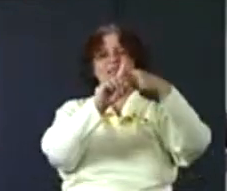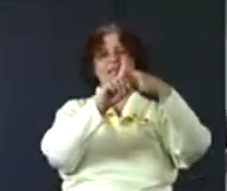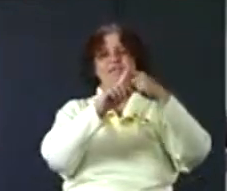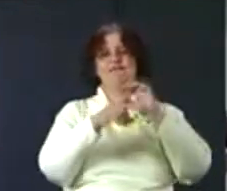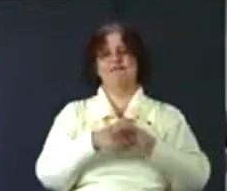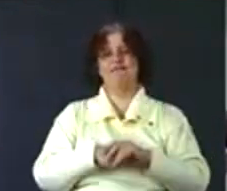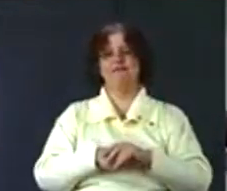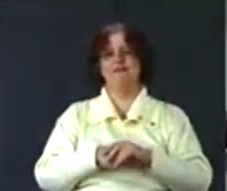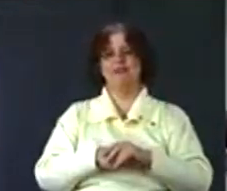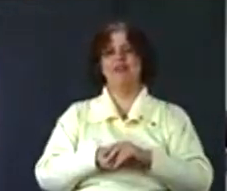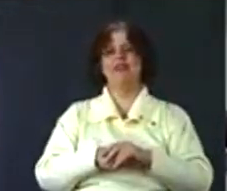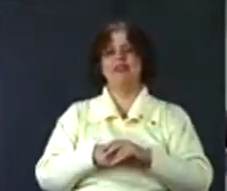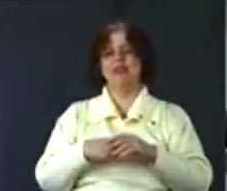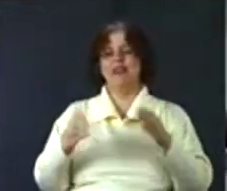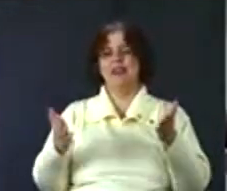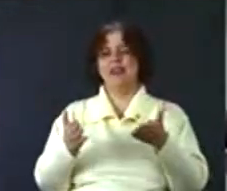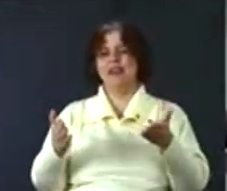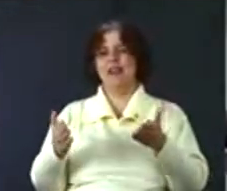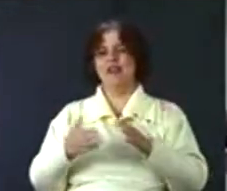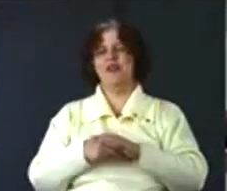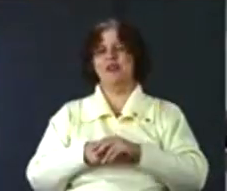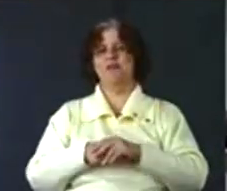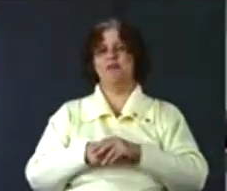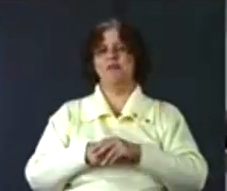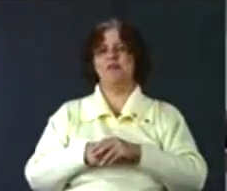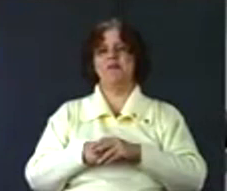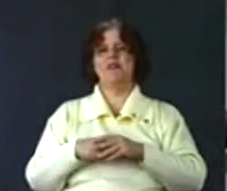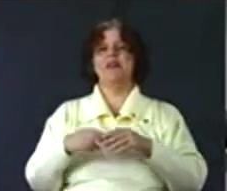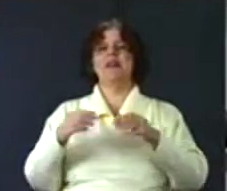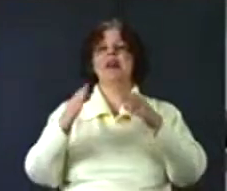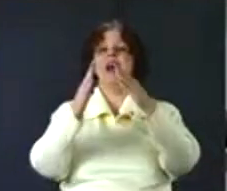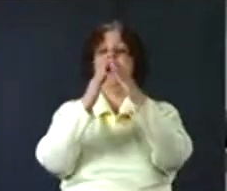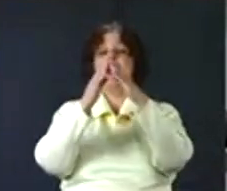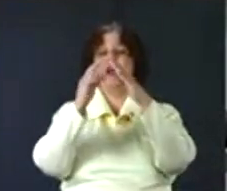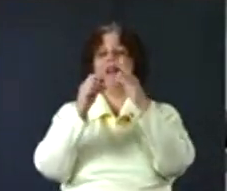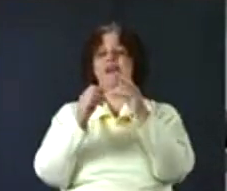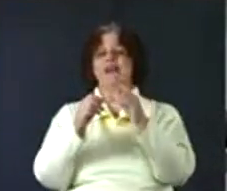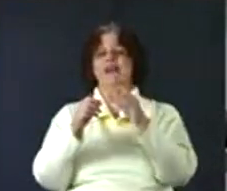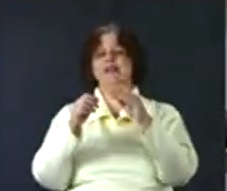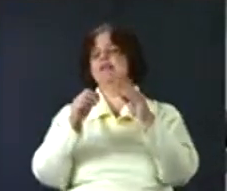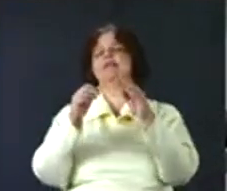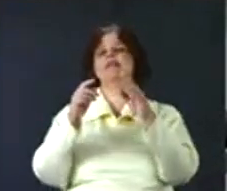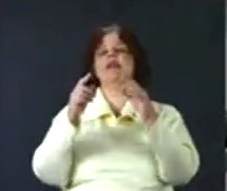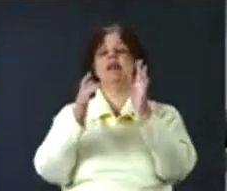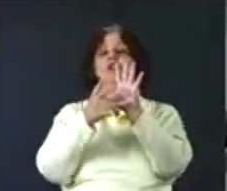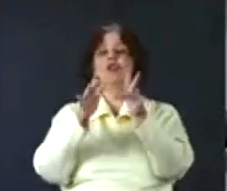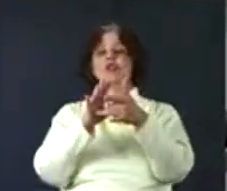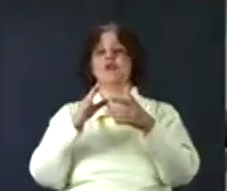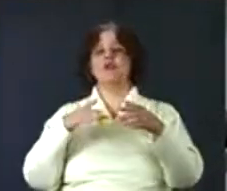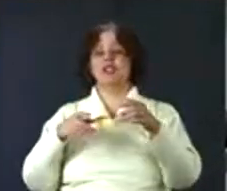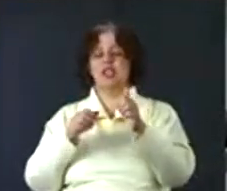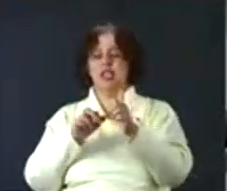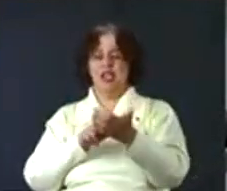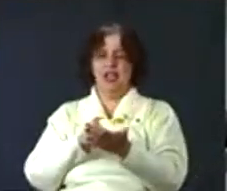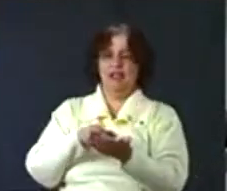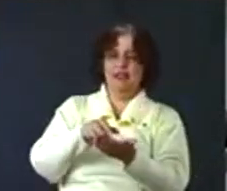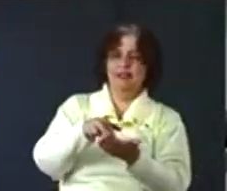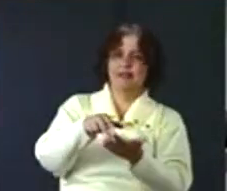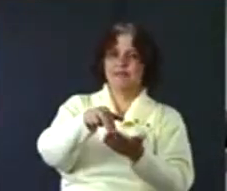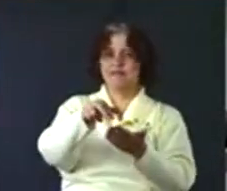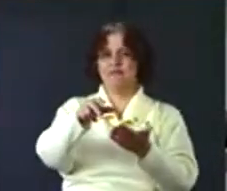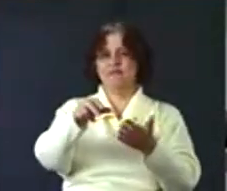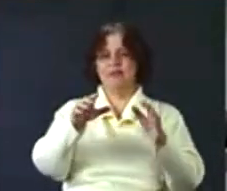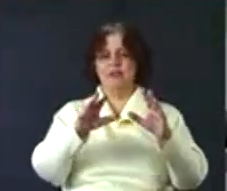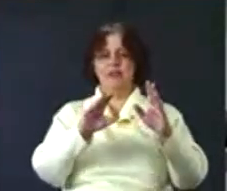candeeiros. E os 7 candeeiros de ouro são as igrejas do Senhor representadas aqui. Ele diz que tem na mão direita as 7 estrelas.